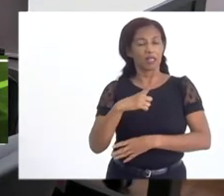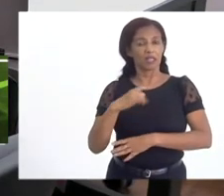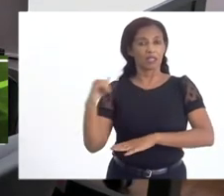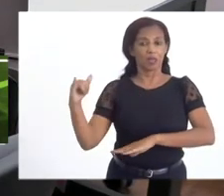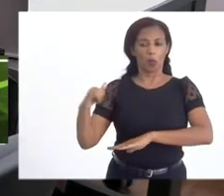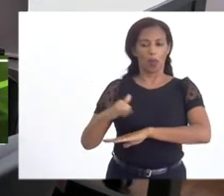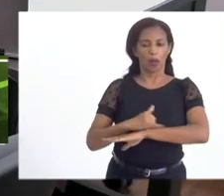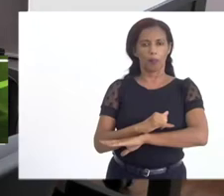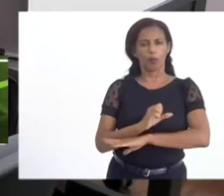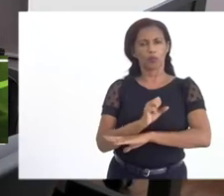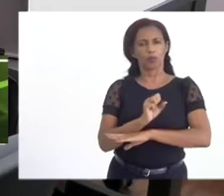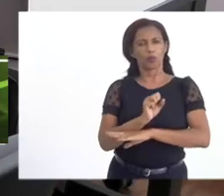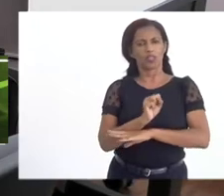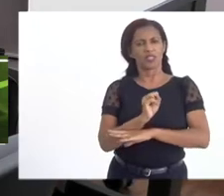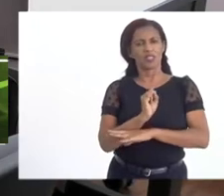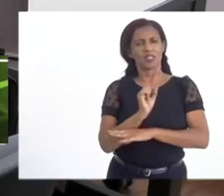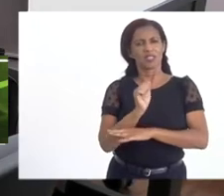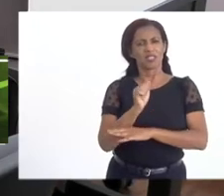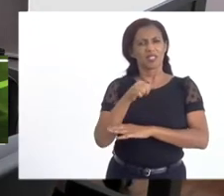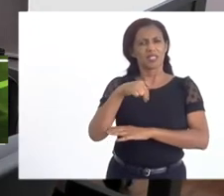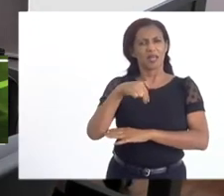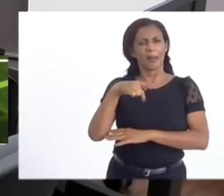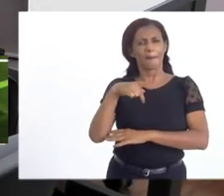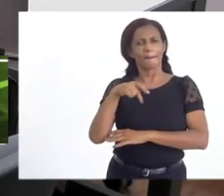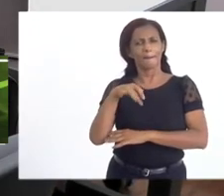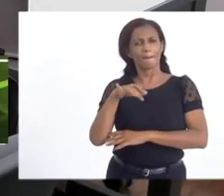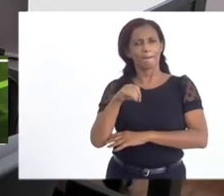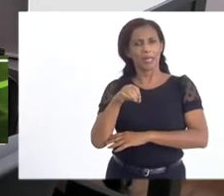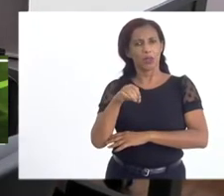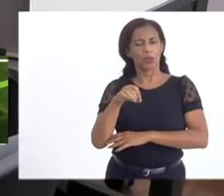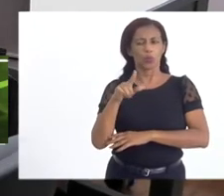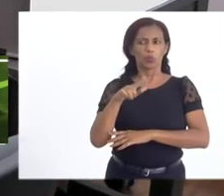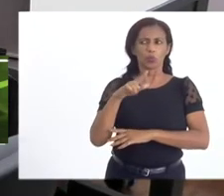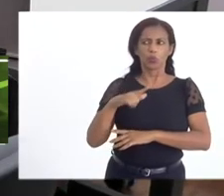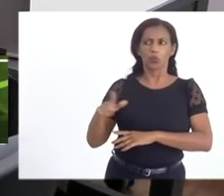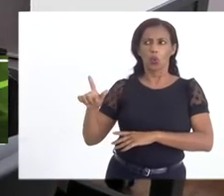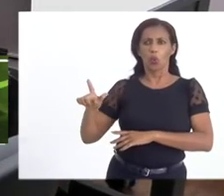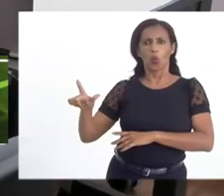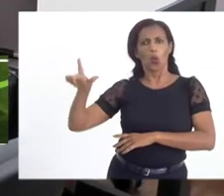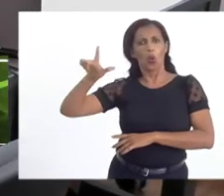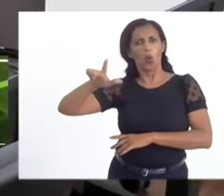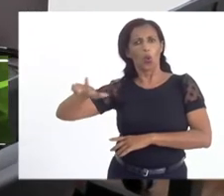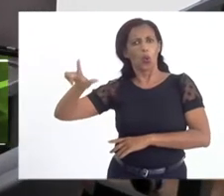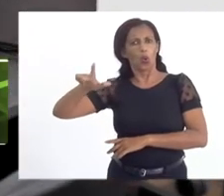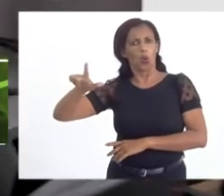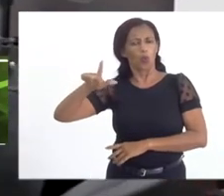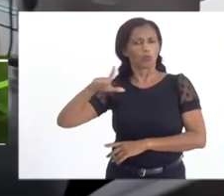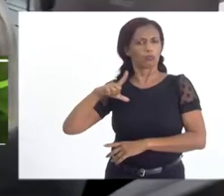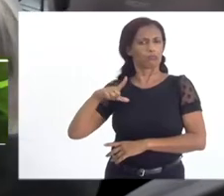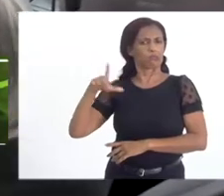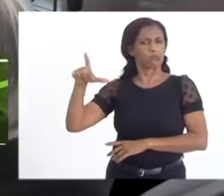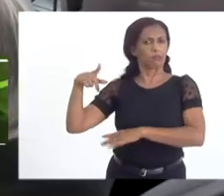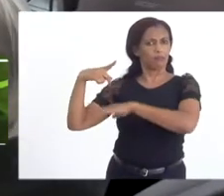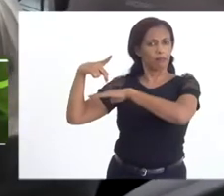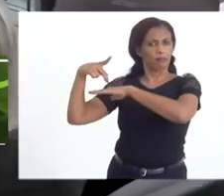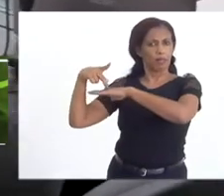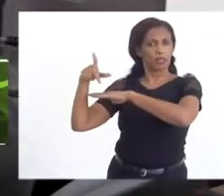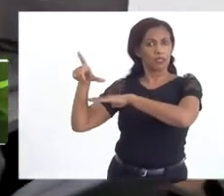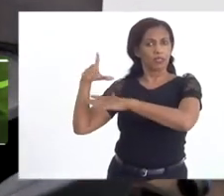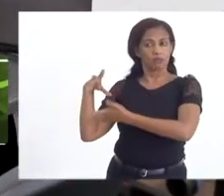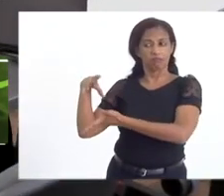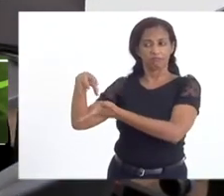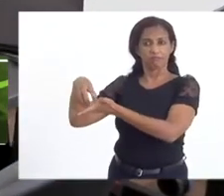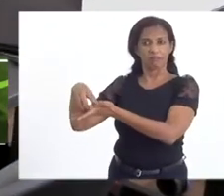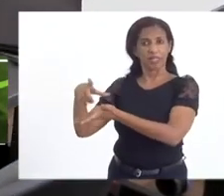de Ciampino. Em Londres, você tem Heathrow e o London City, que fica no centro. Então, o aeroporto